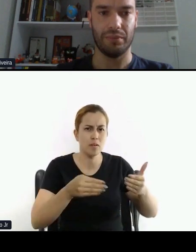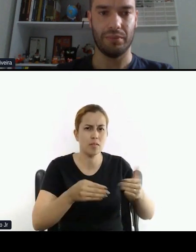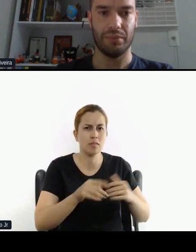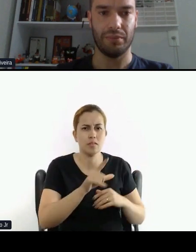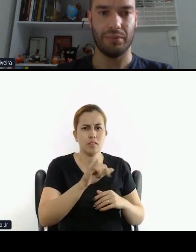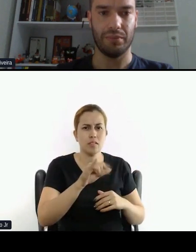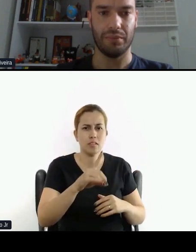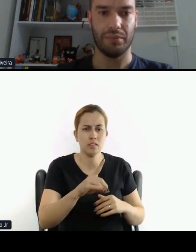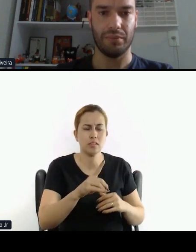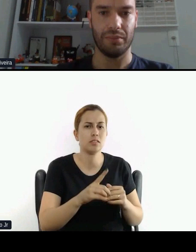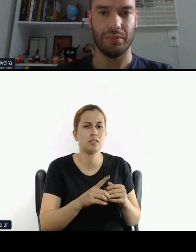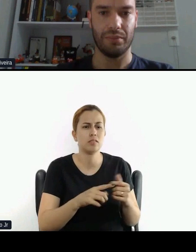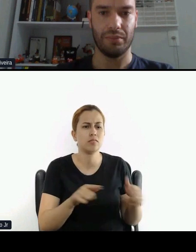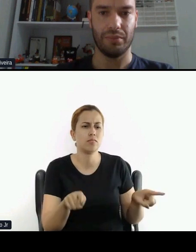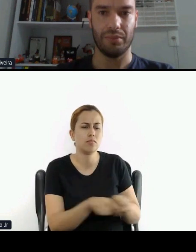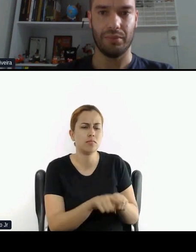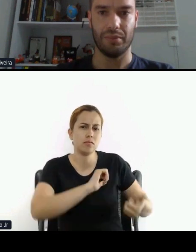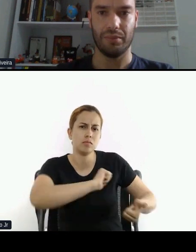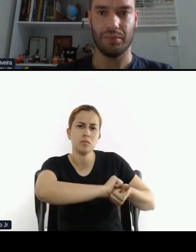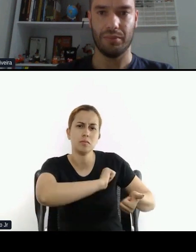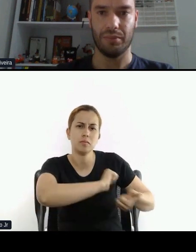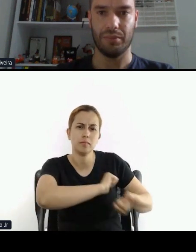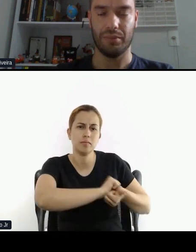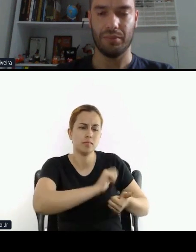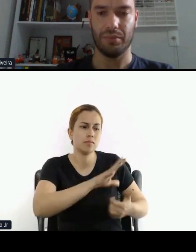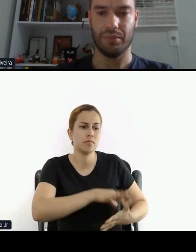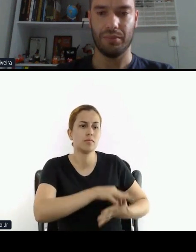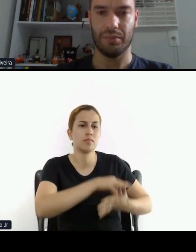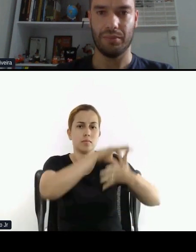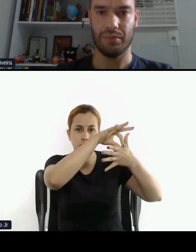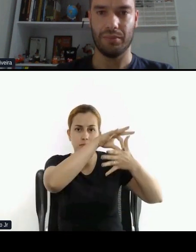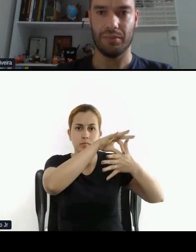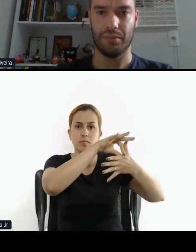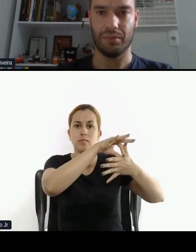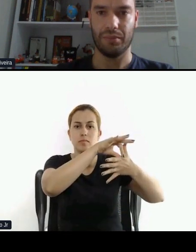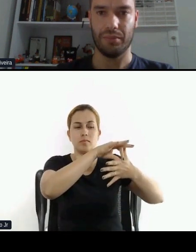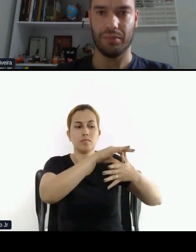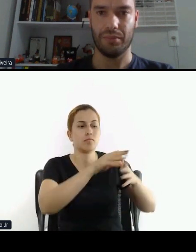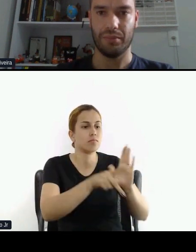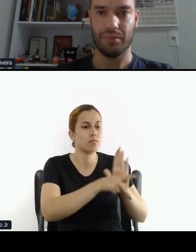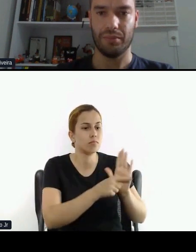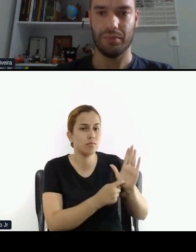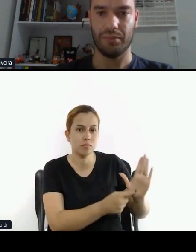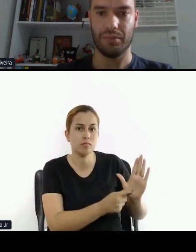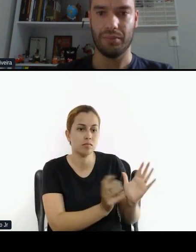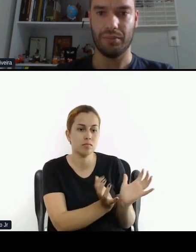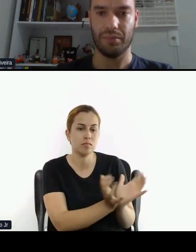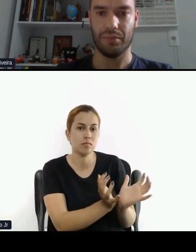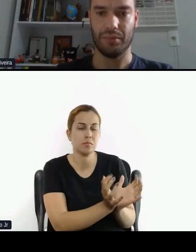trabalha também com qualidade na parte ali de liderança dos QAs ali da companhia.